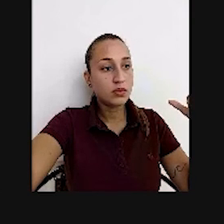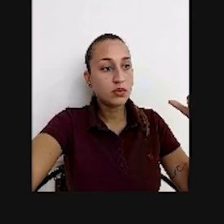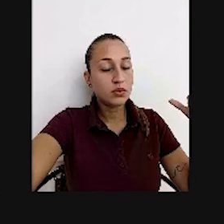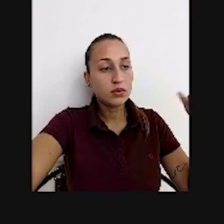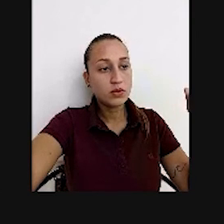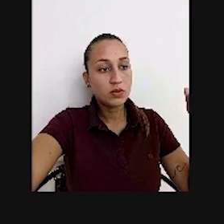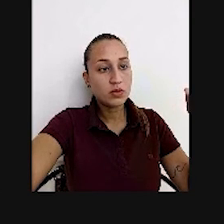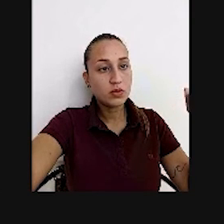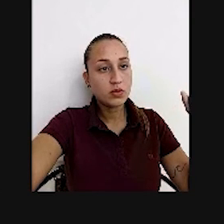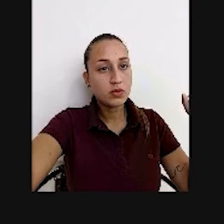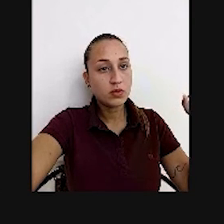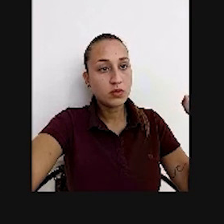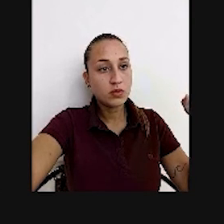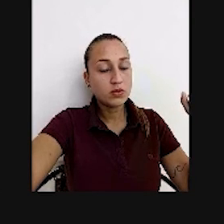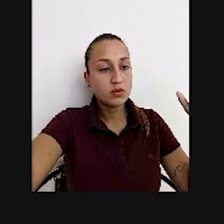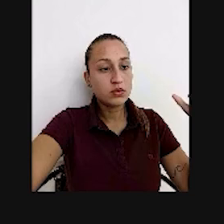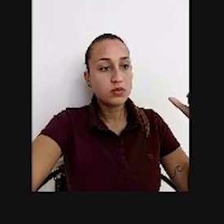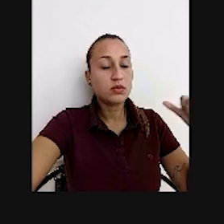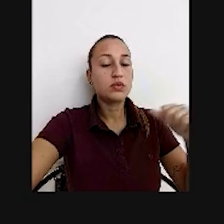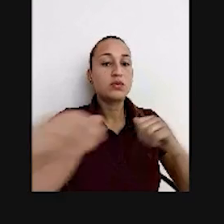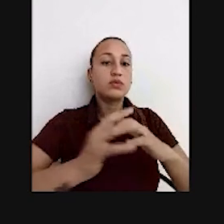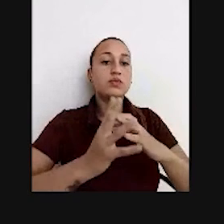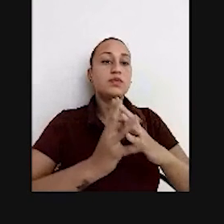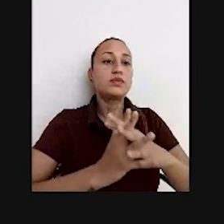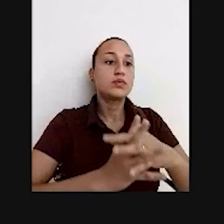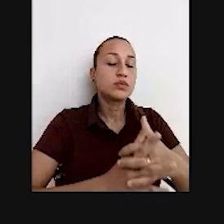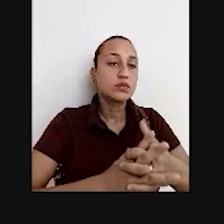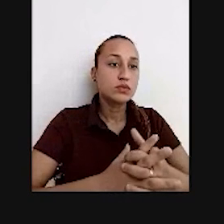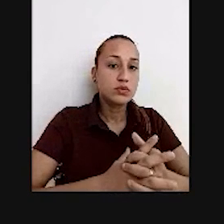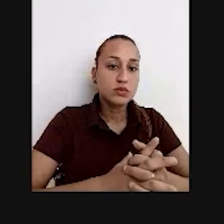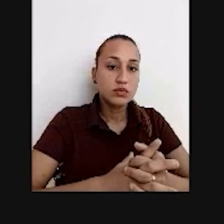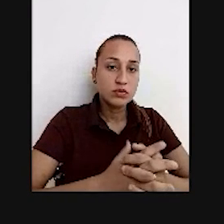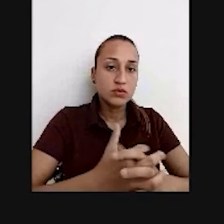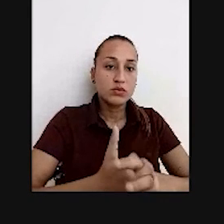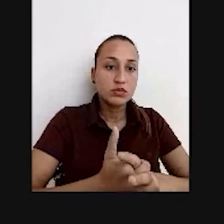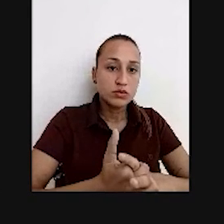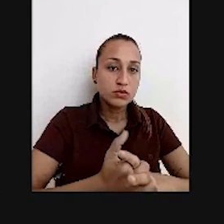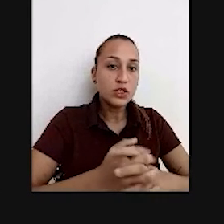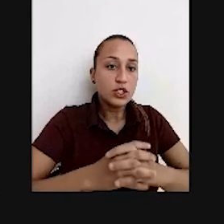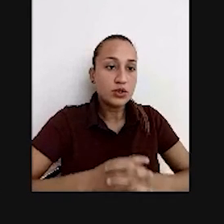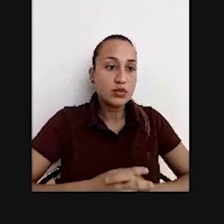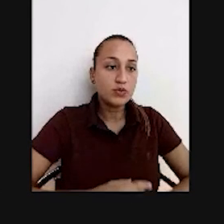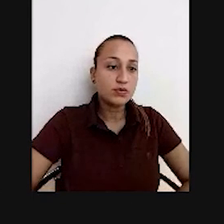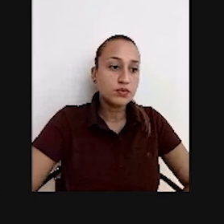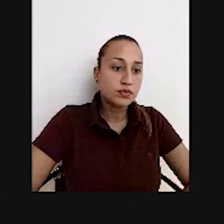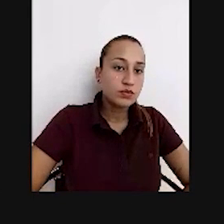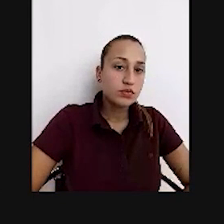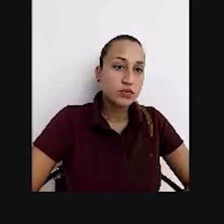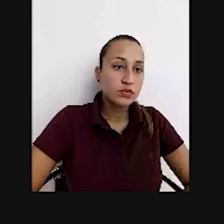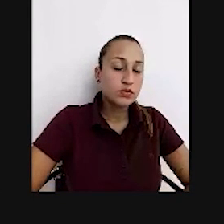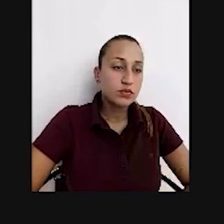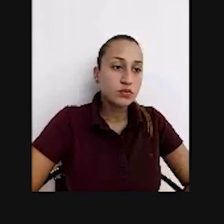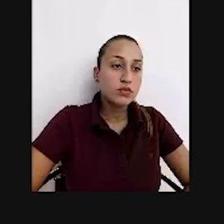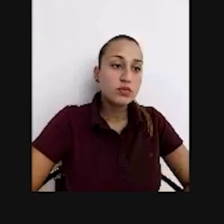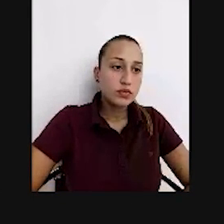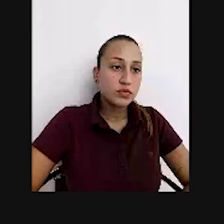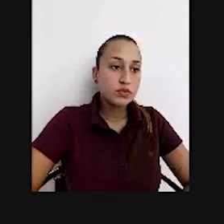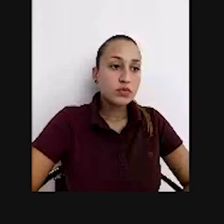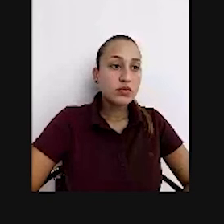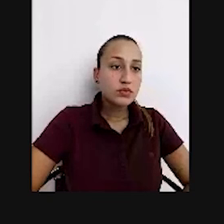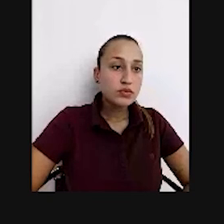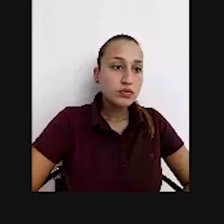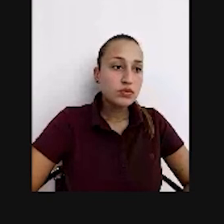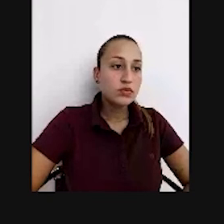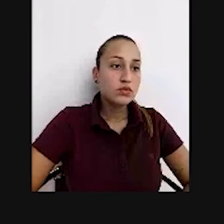esse material, com o tempo, nessa região, começasse a causar uma fissura, por exemplo, Isso. Né? A durabilidade dele